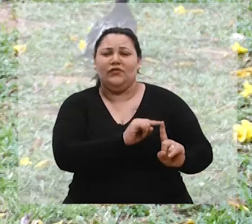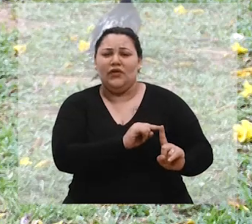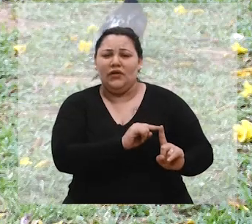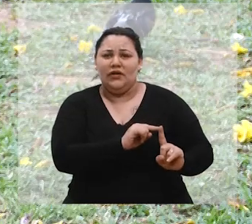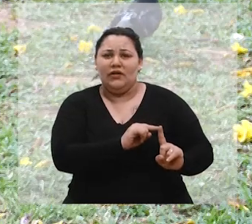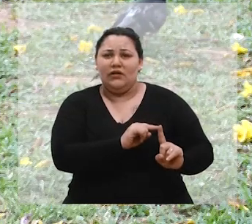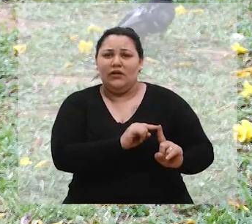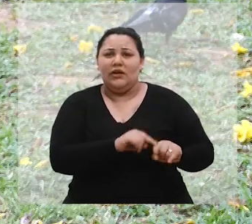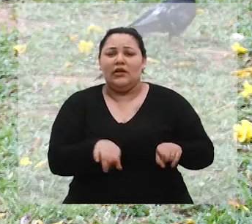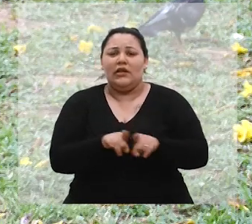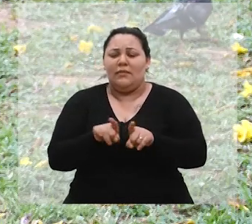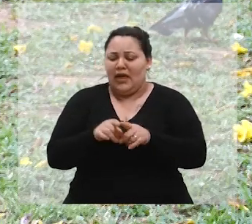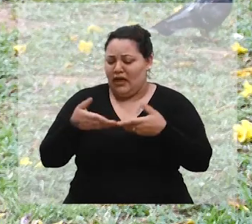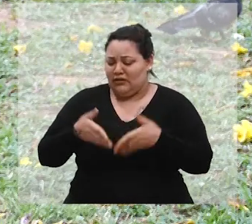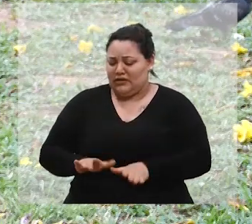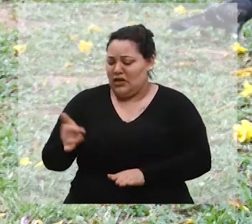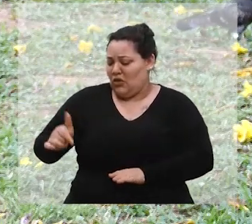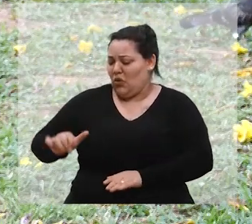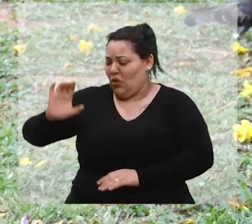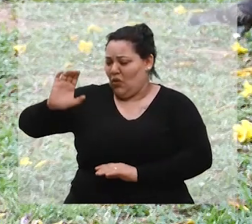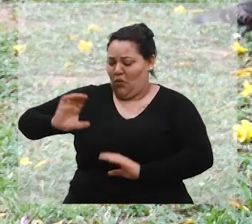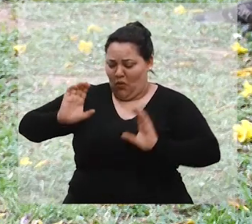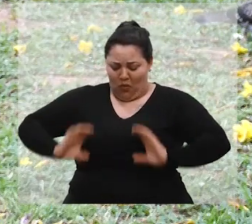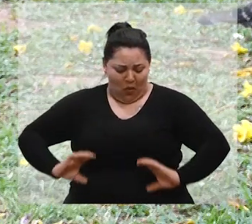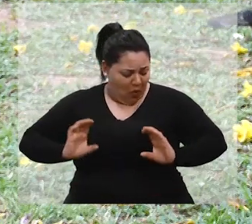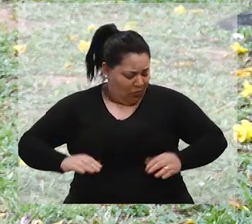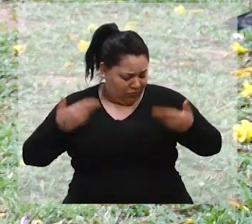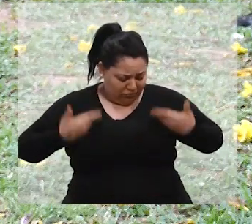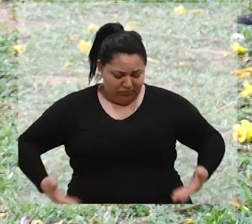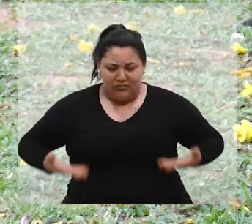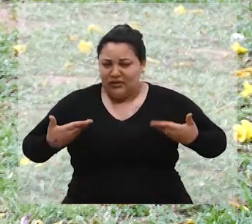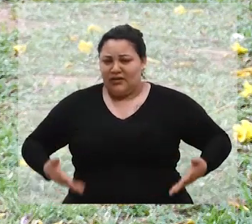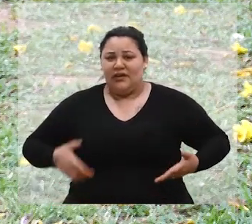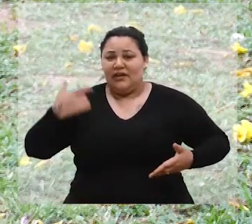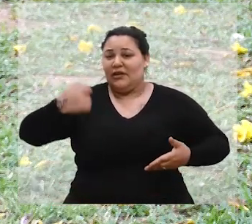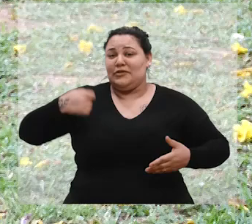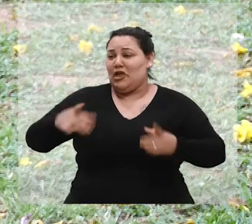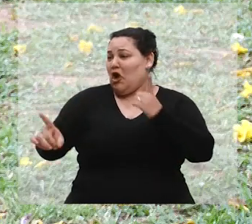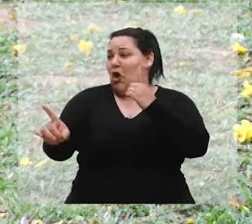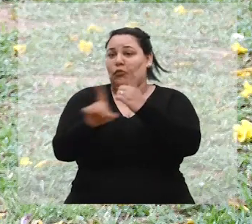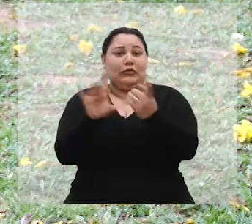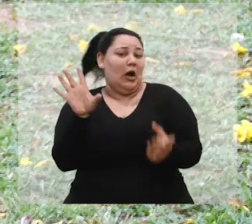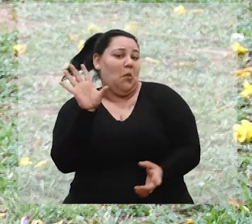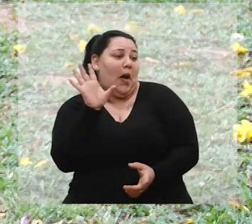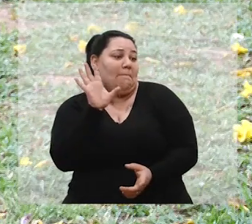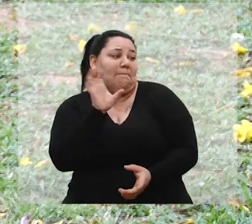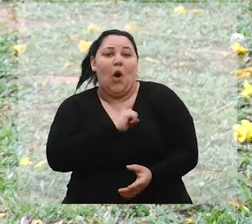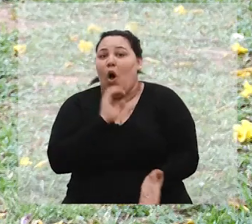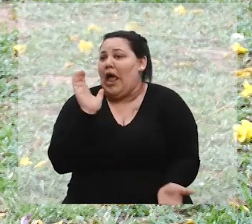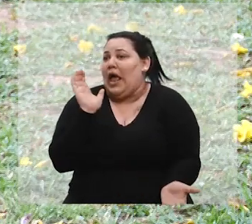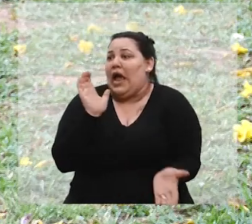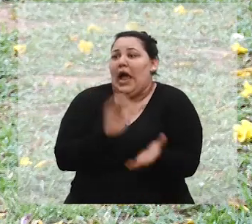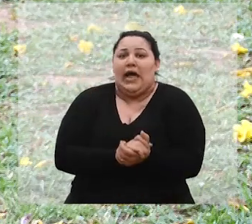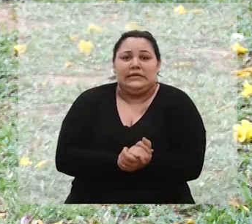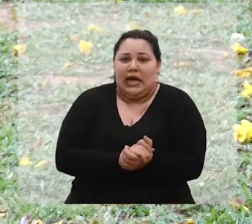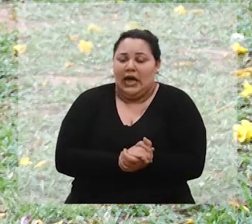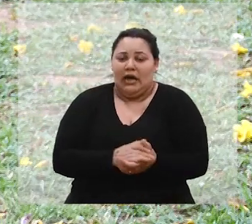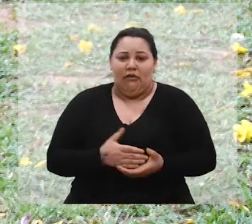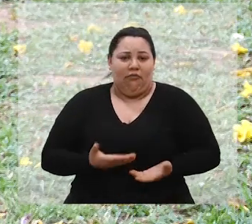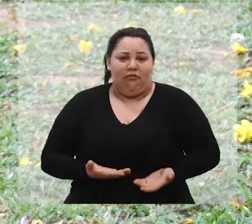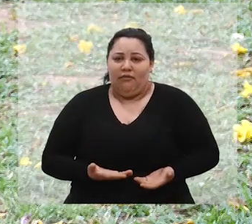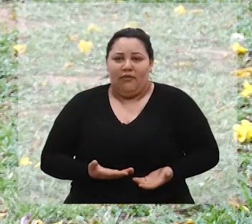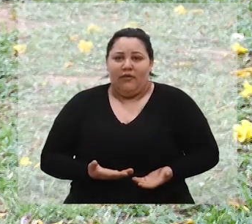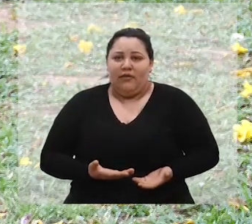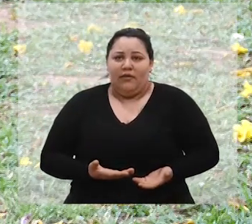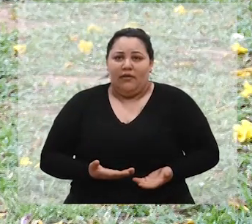sentido, e ao mesmo tempo eu nasci em outro corpo por aí, eu preciso achar a tampa da minha panela, né, que nada mais é do que uma versão de